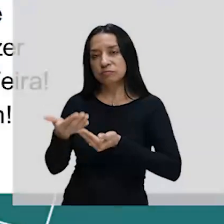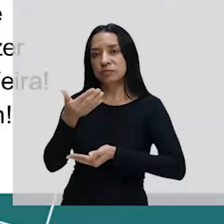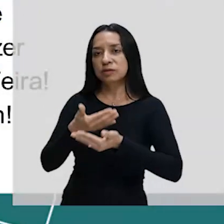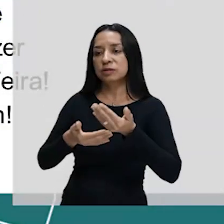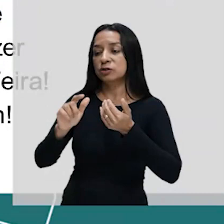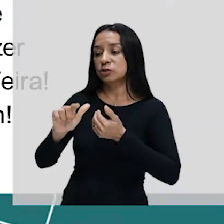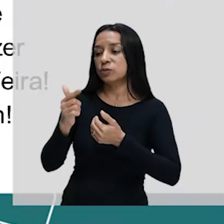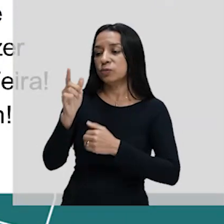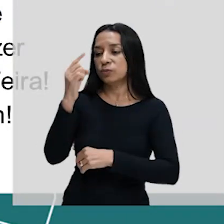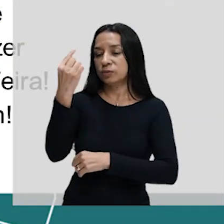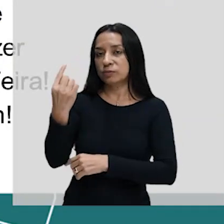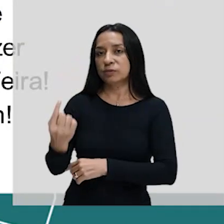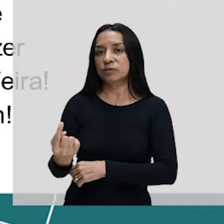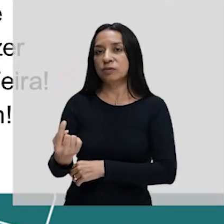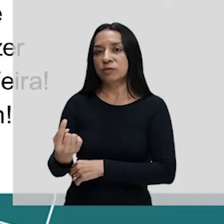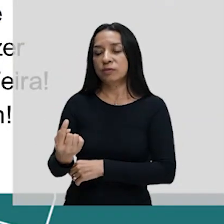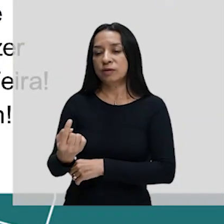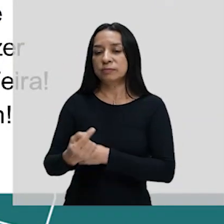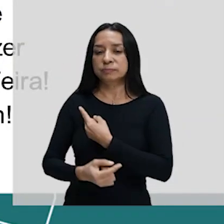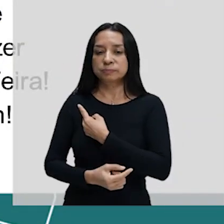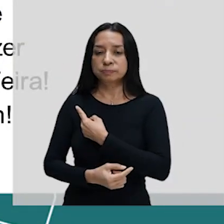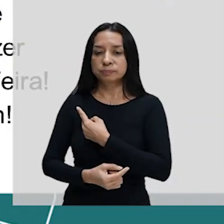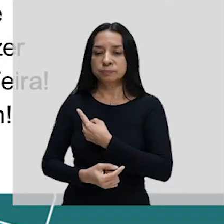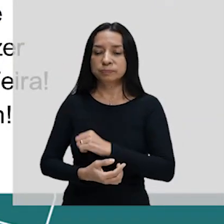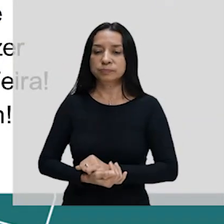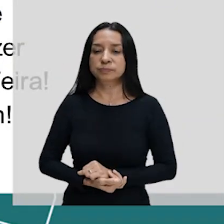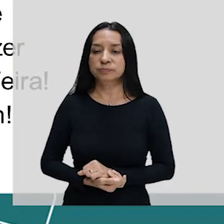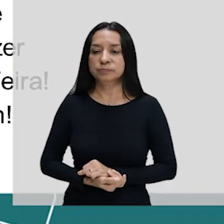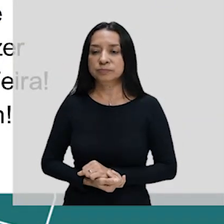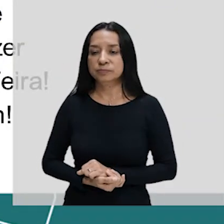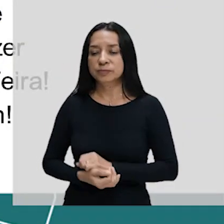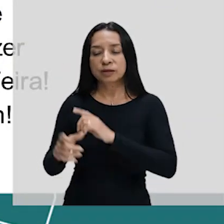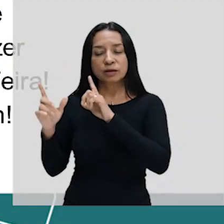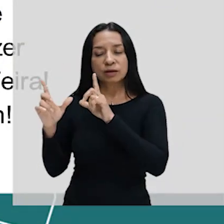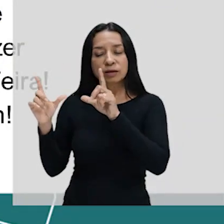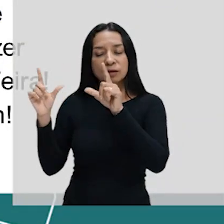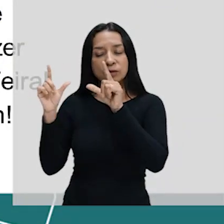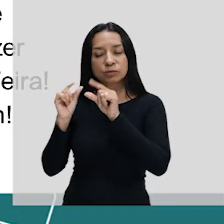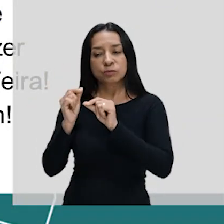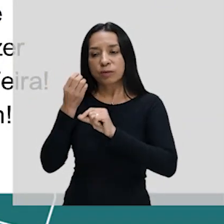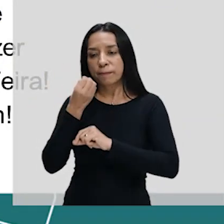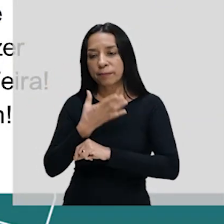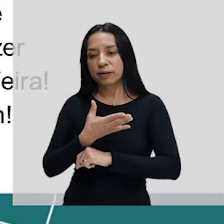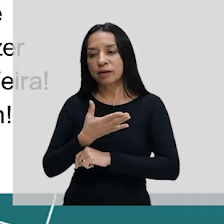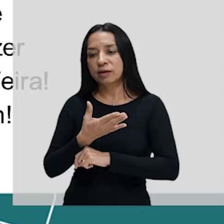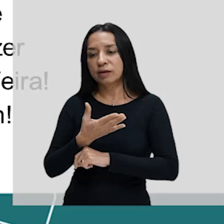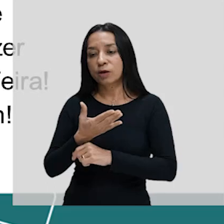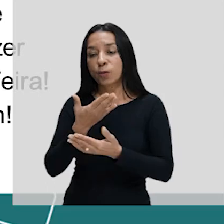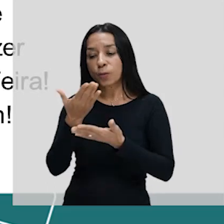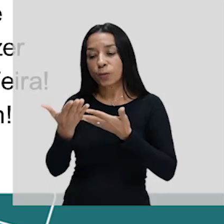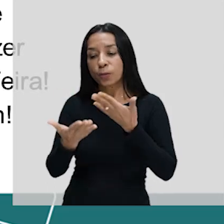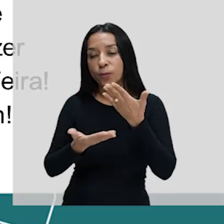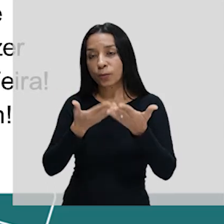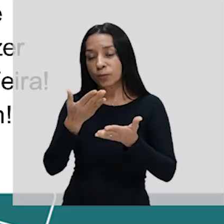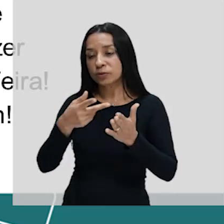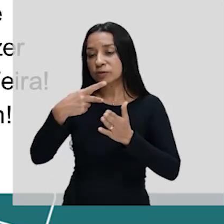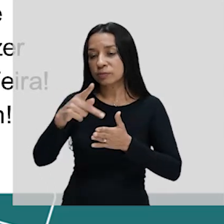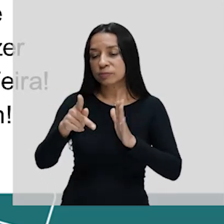tenho para a gente finalizar, que duermas bien, durma bem, cuide-se, saludos,